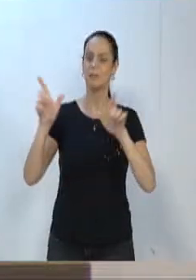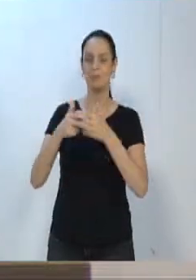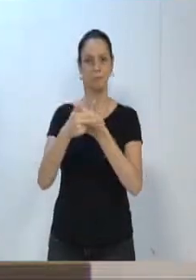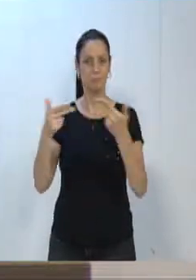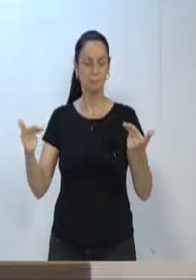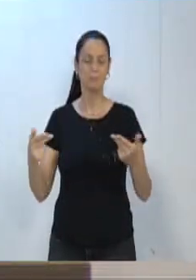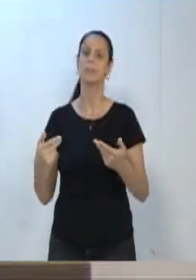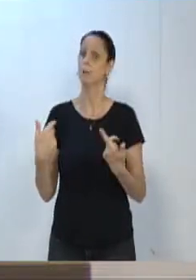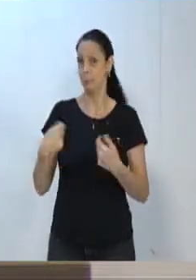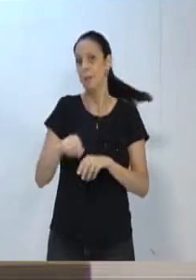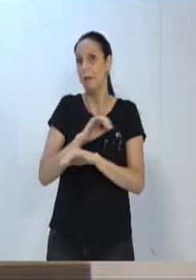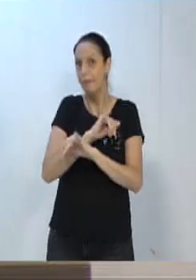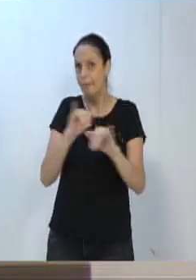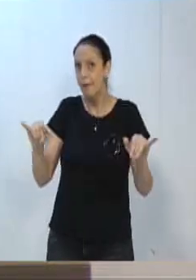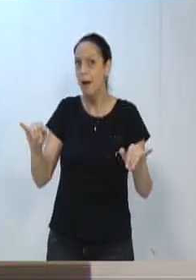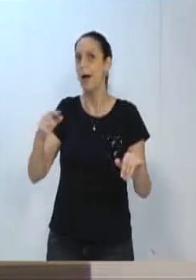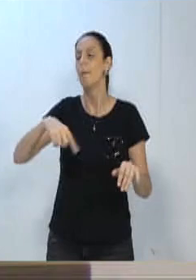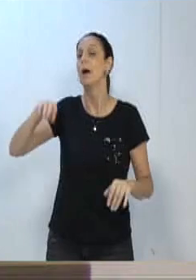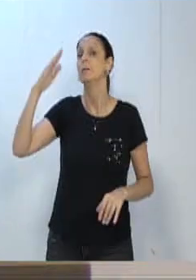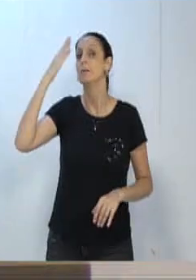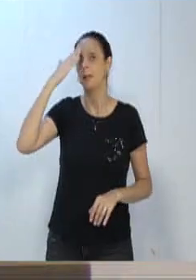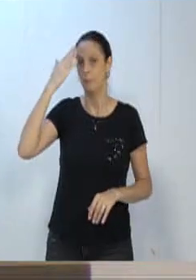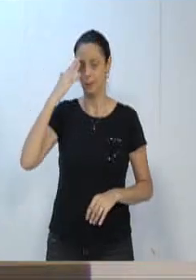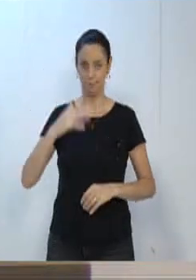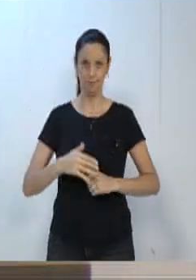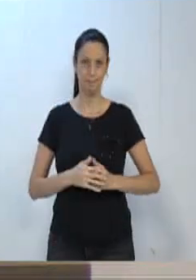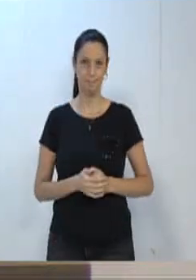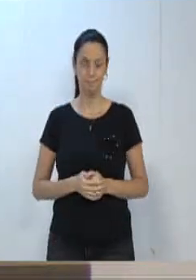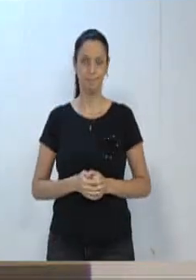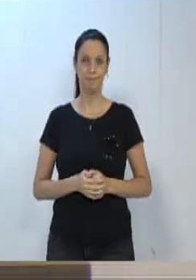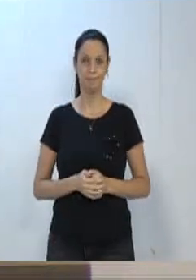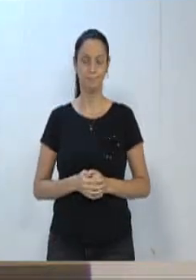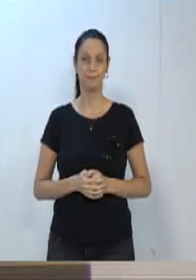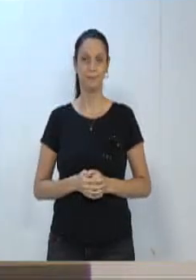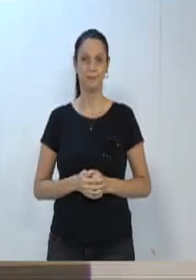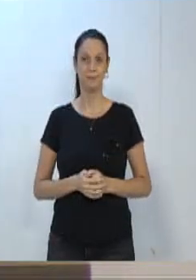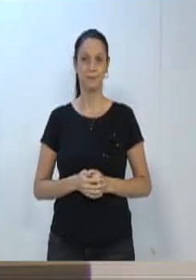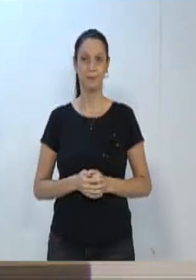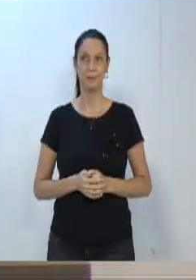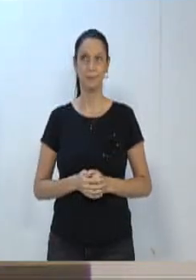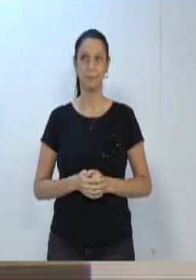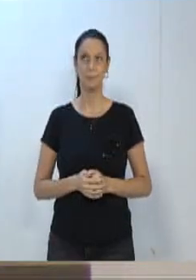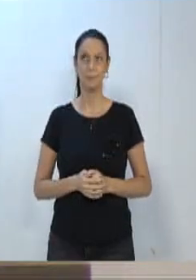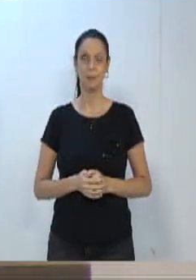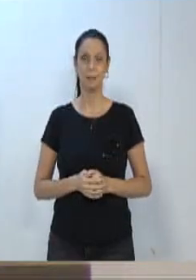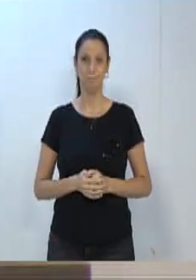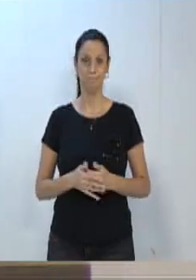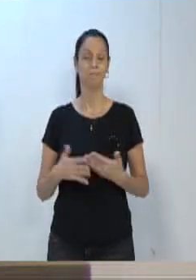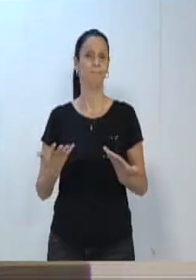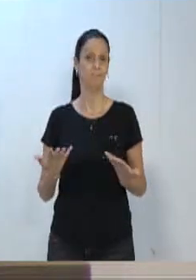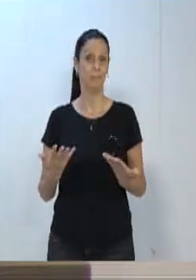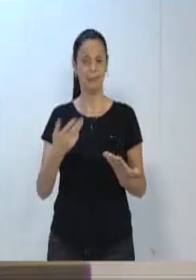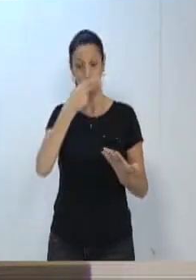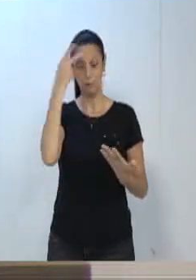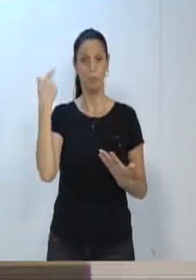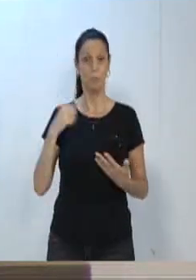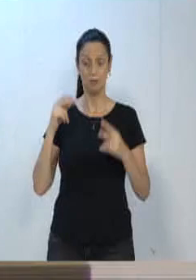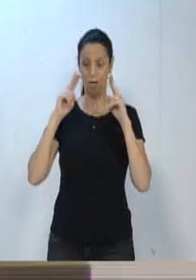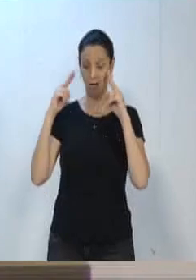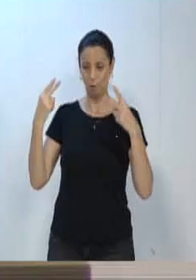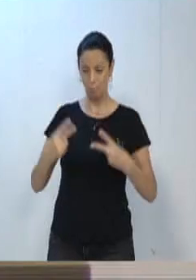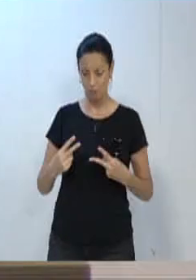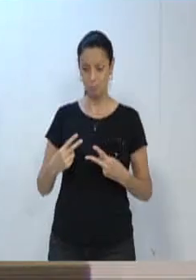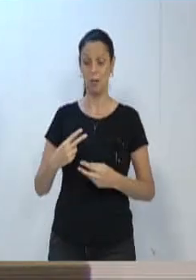vezes é importante qualificar o trabalho dos parlamentares dessa cidade. Quando eu